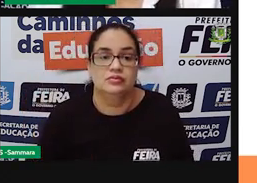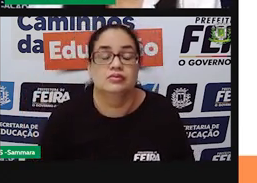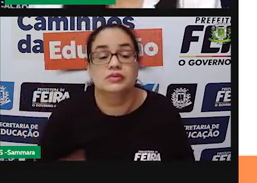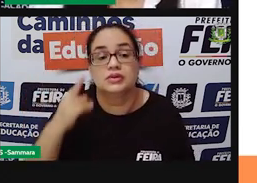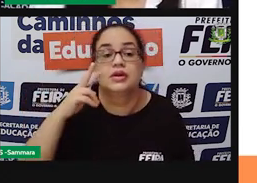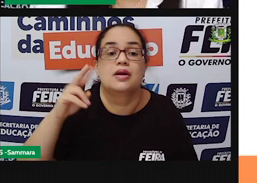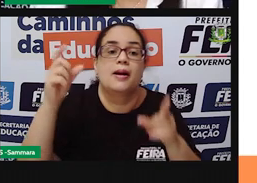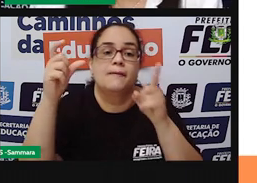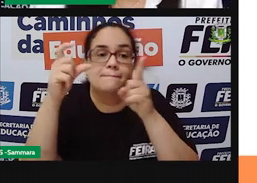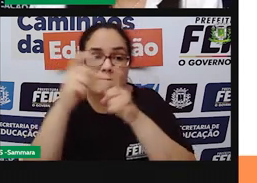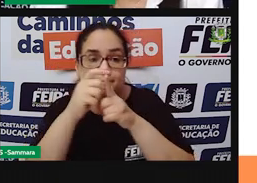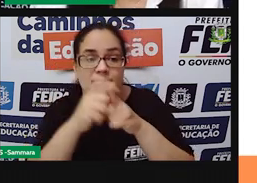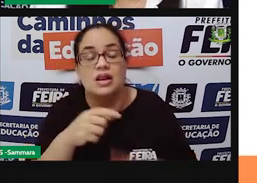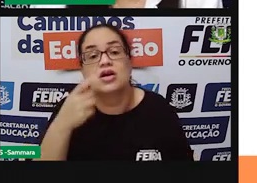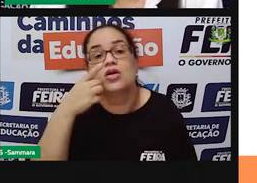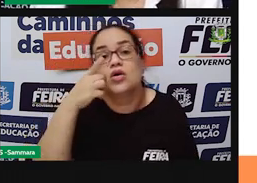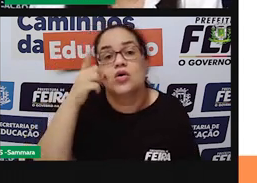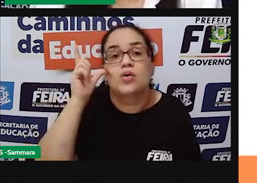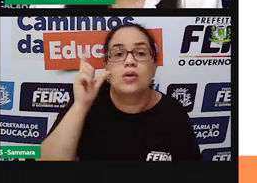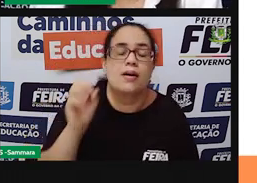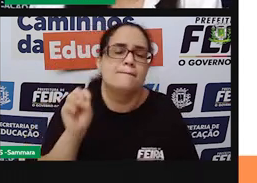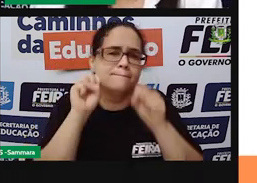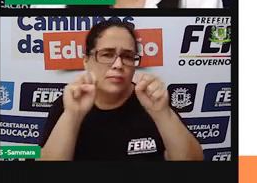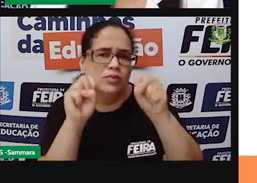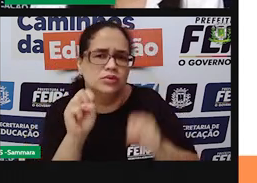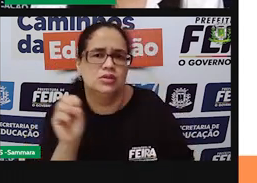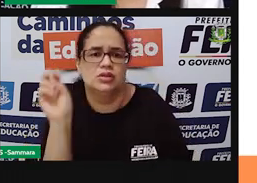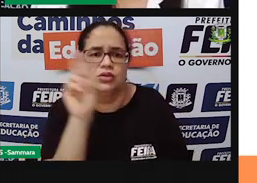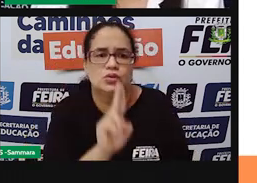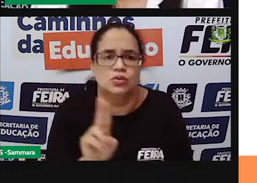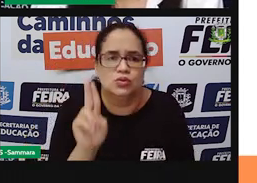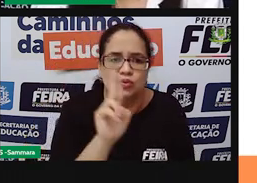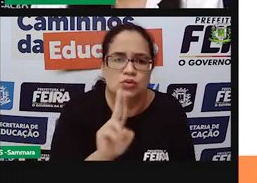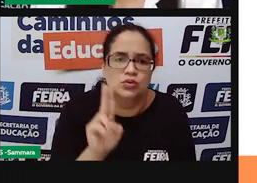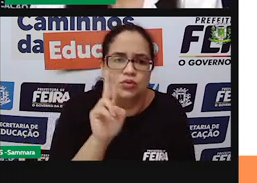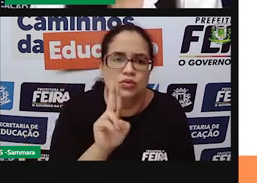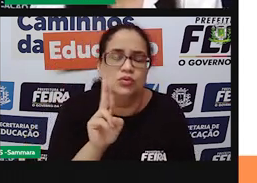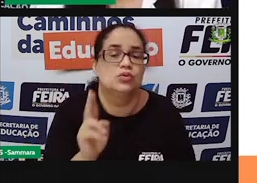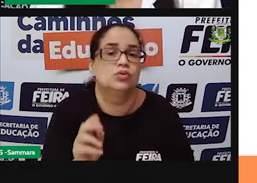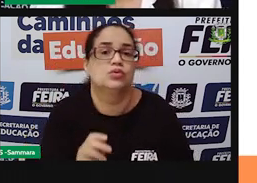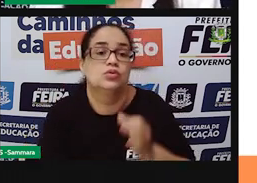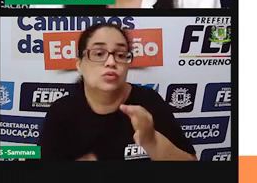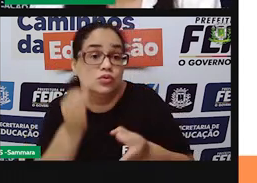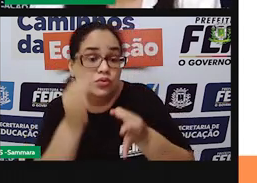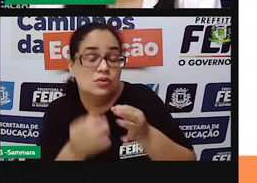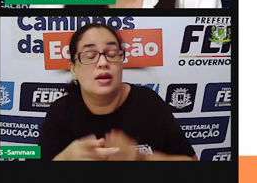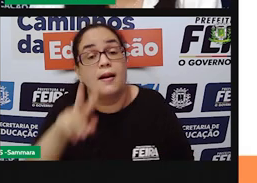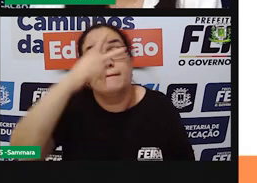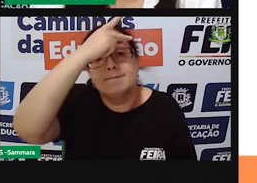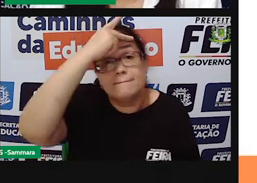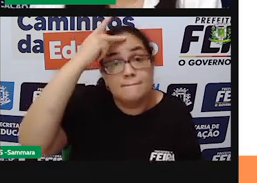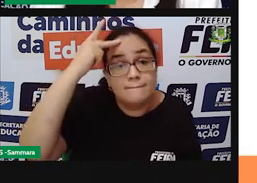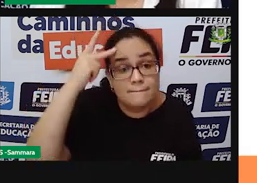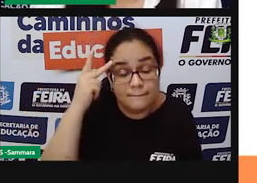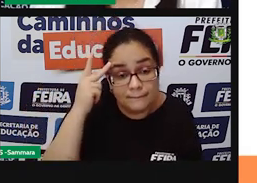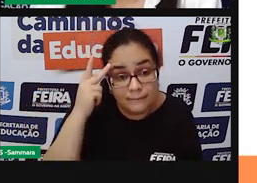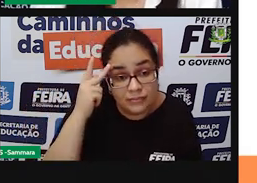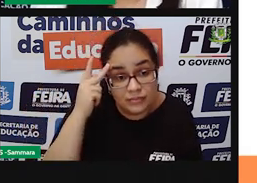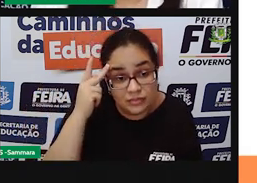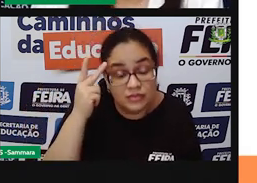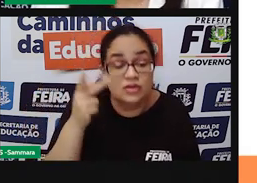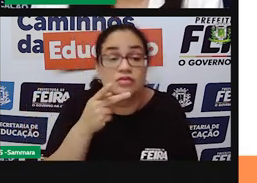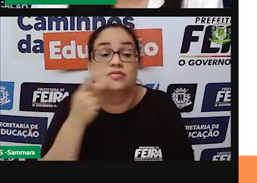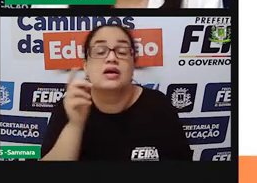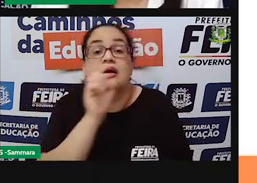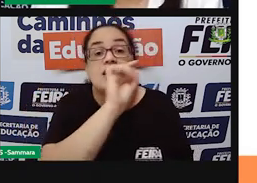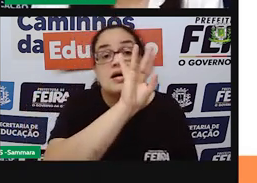a palavra ontem aparece, mas eu poderia utilizar antes desses verbos justamente a pessoa que é indicada